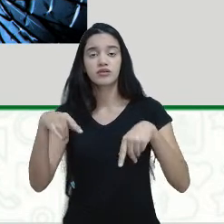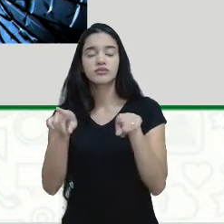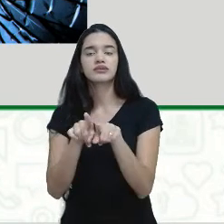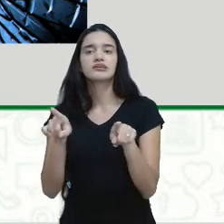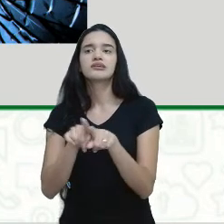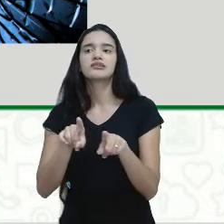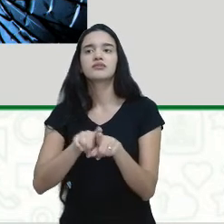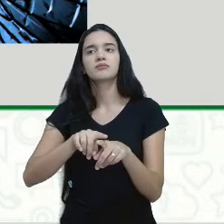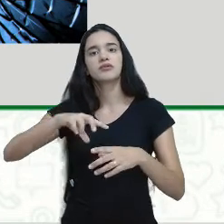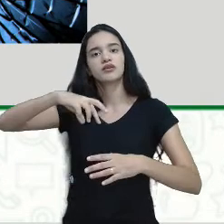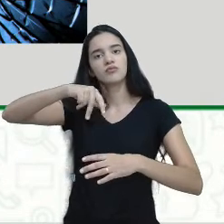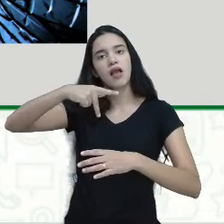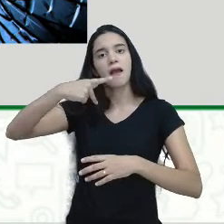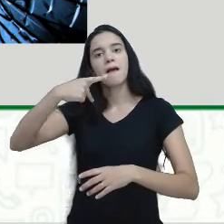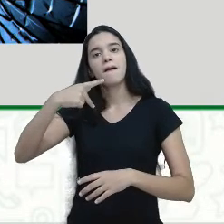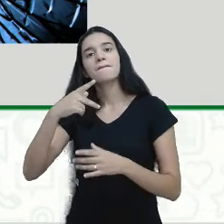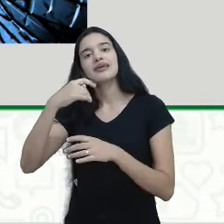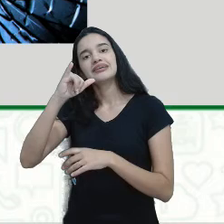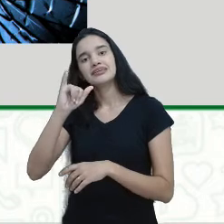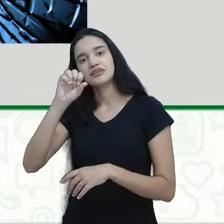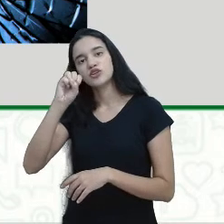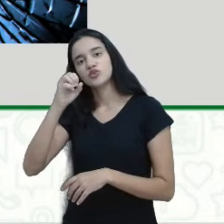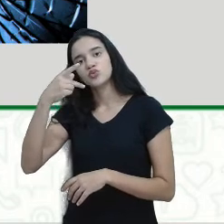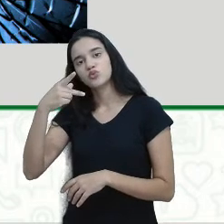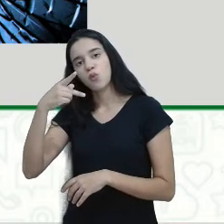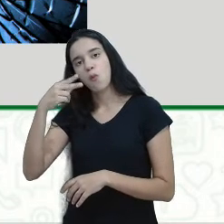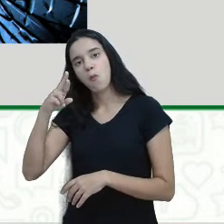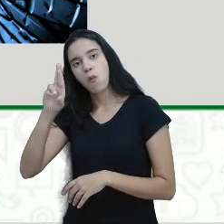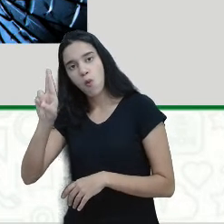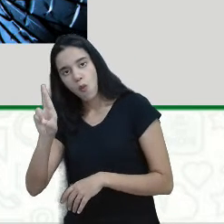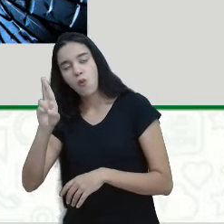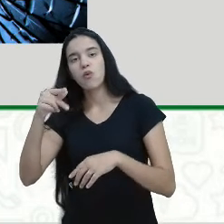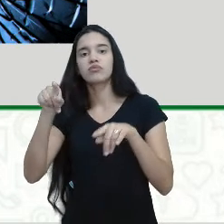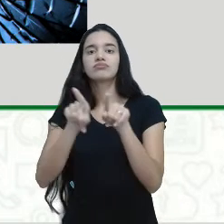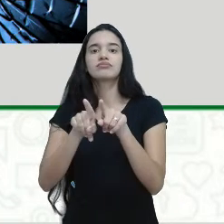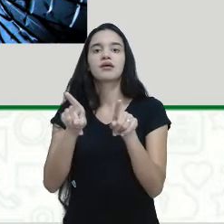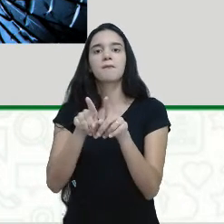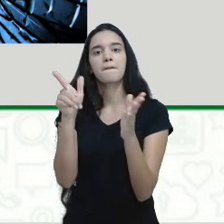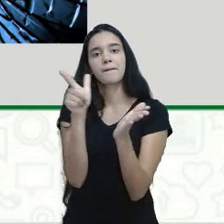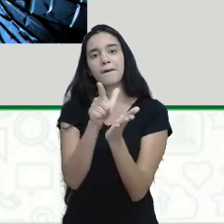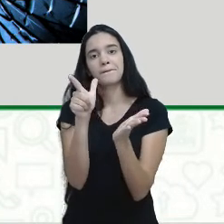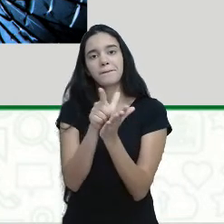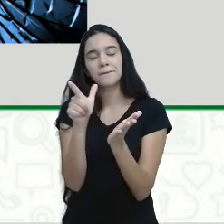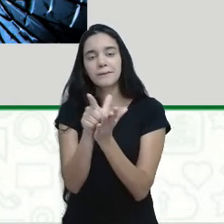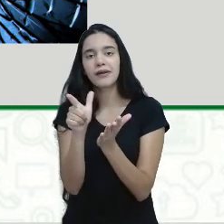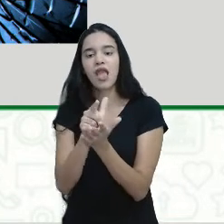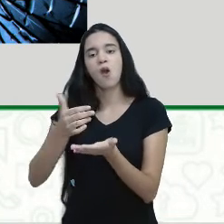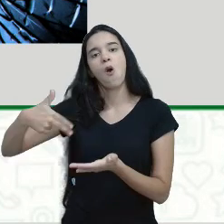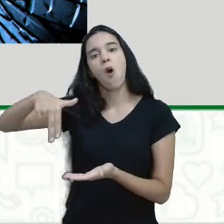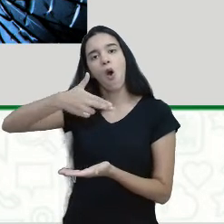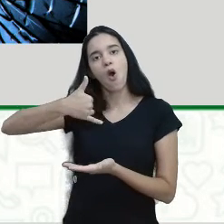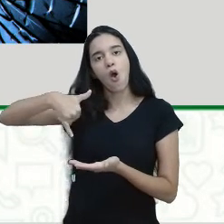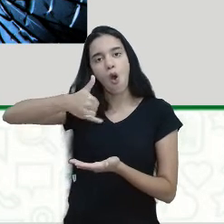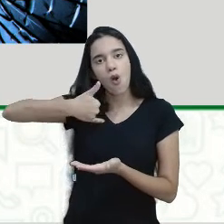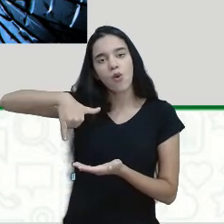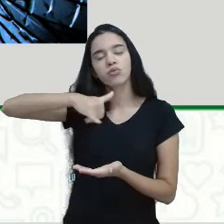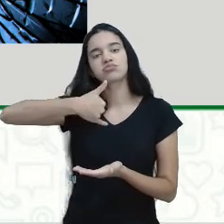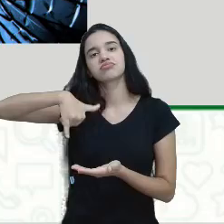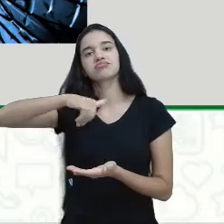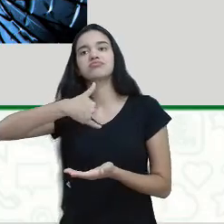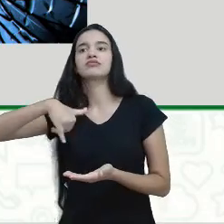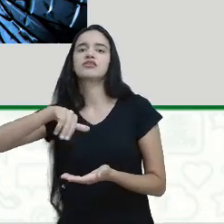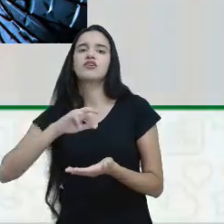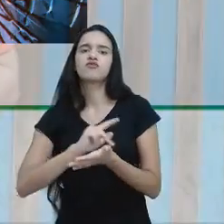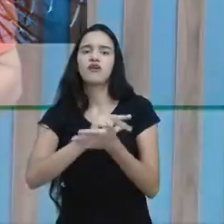em geral, isopor, lã, madeira, papel, óleo, silicone, entre outros. Então,